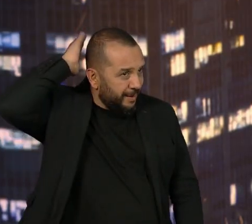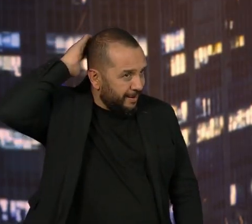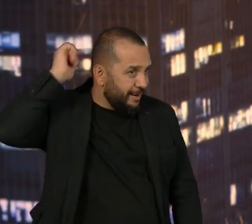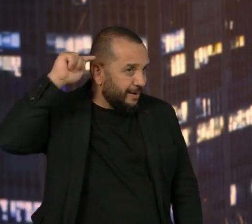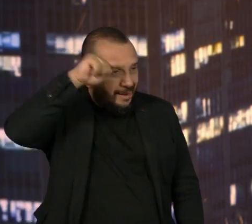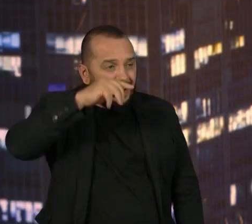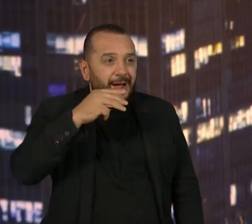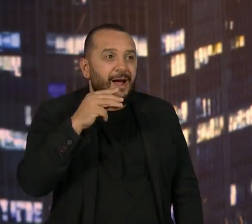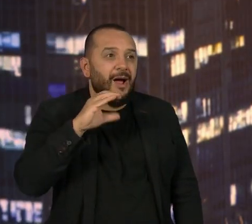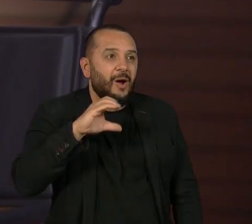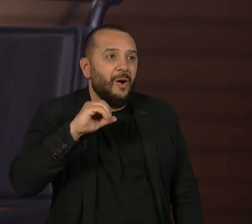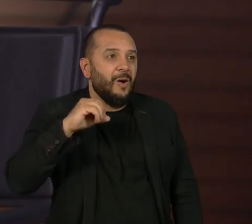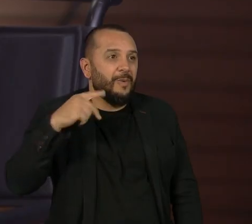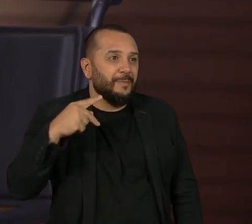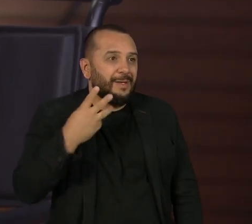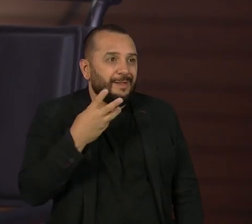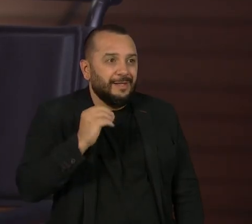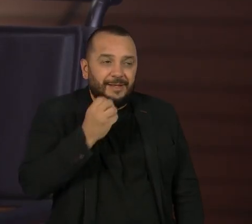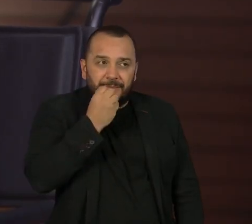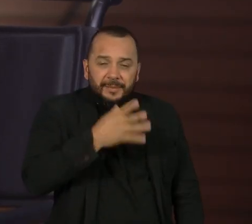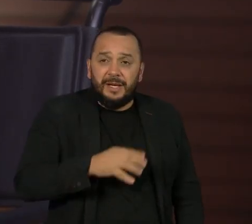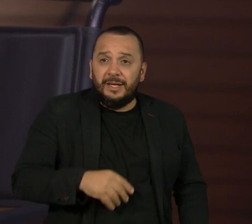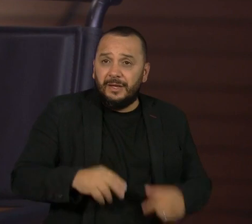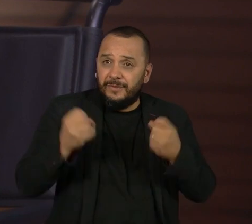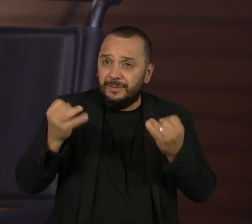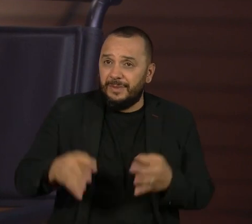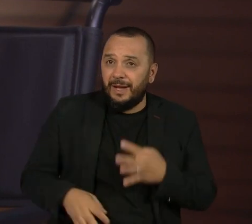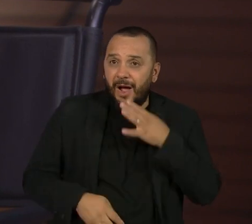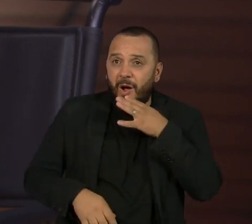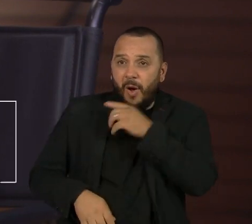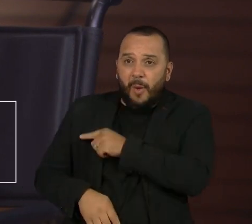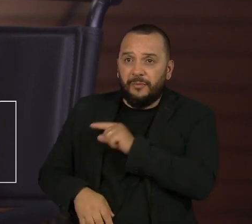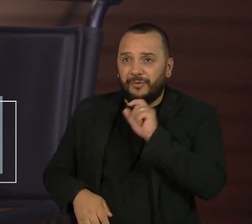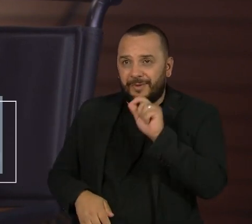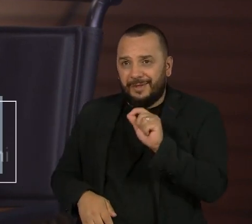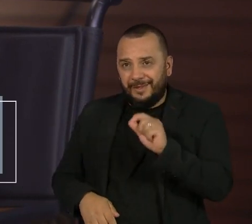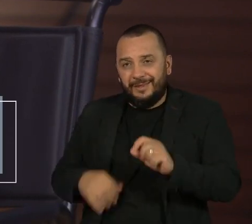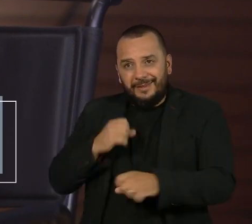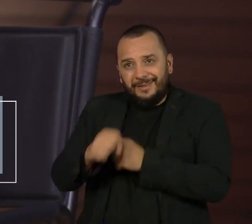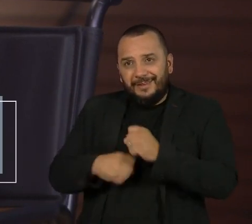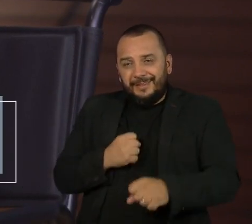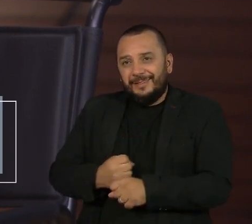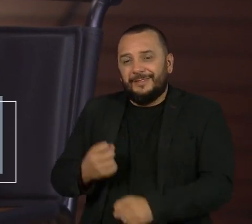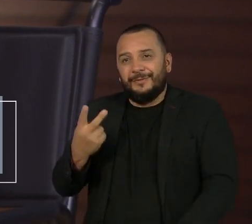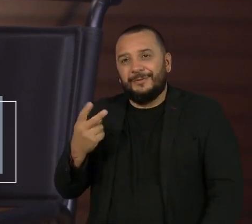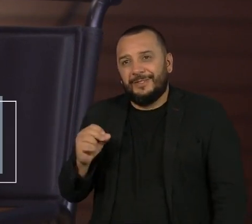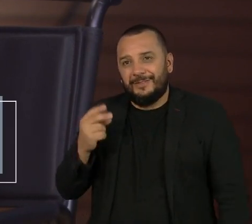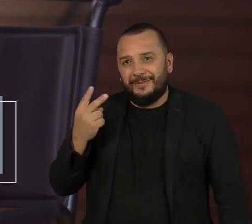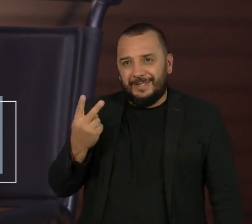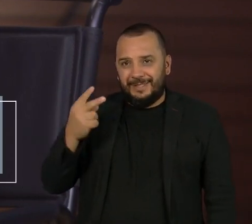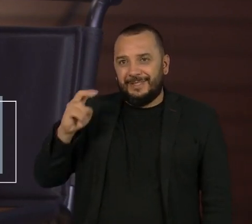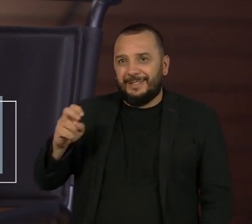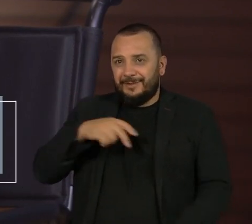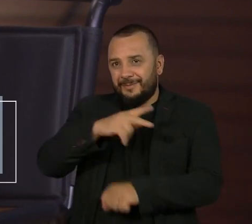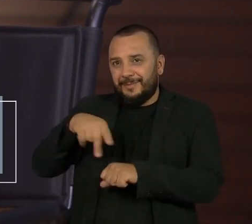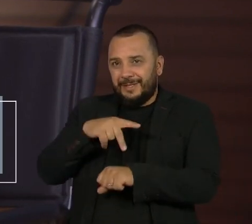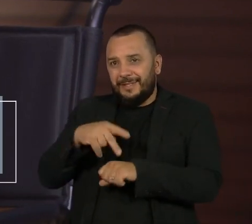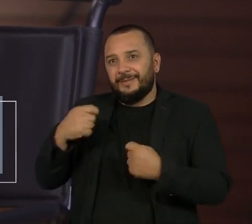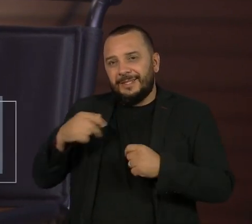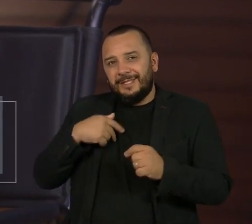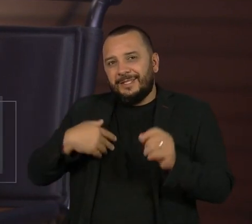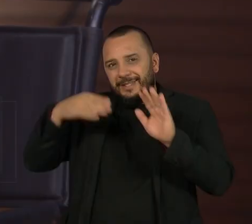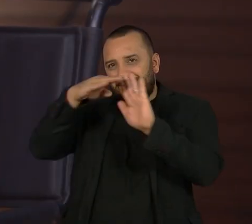boas condições? Eu vou falar o óbvio aqui, que é agora em 2025 os países precisam apresentar suas